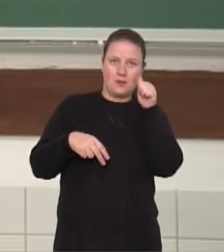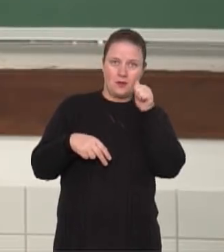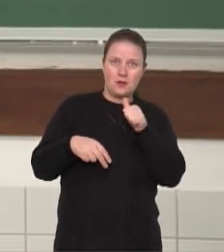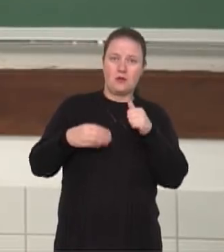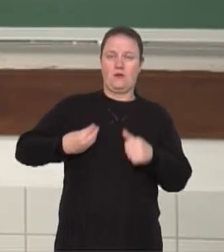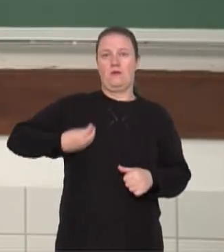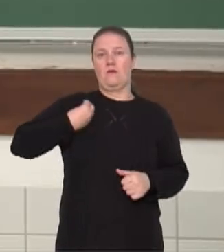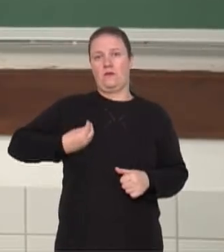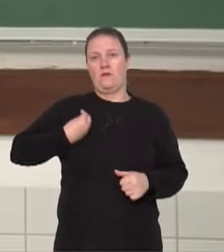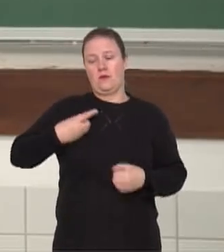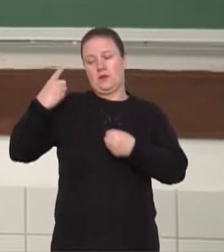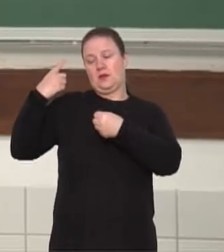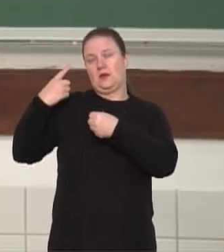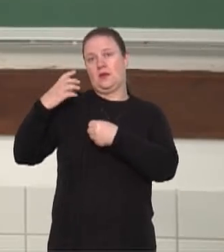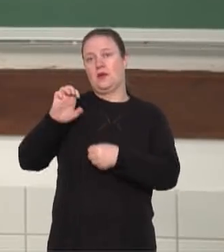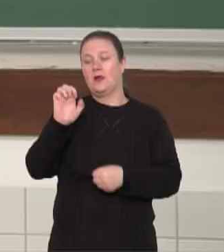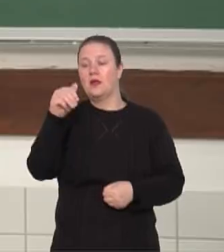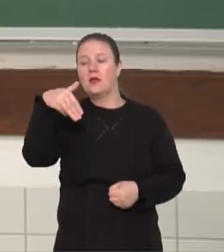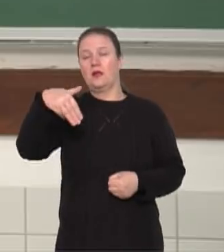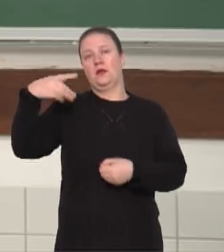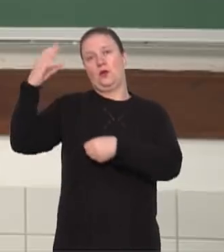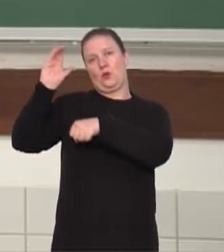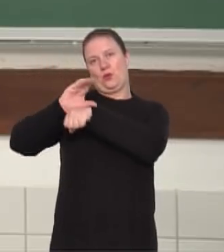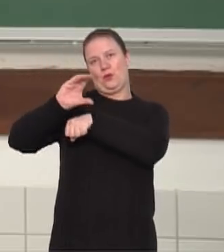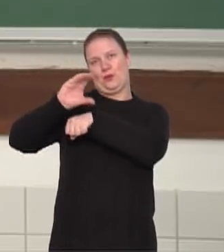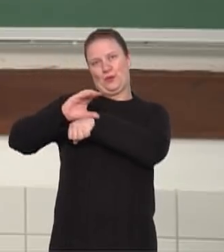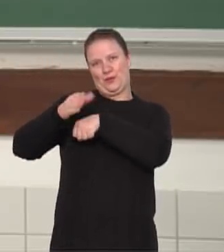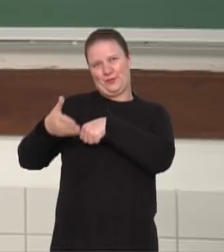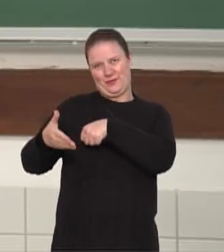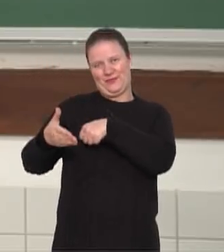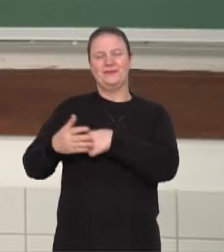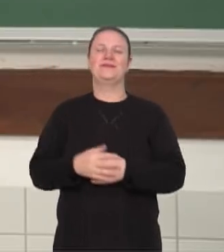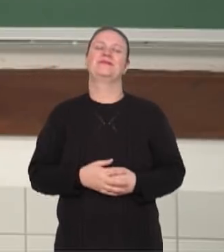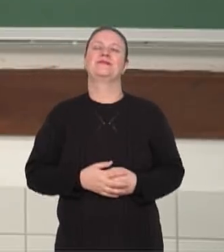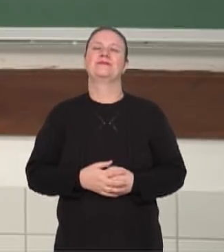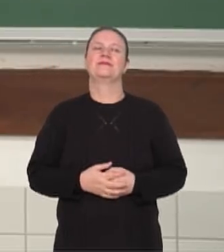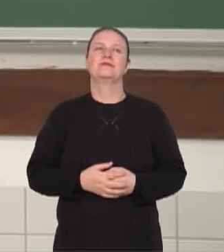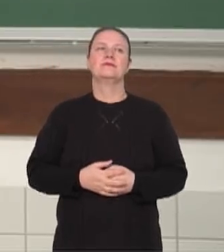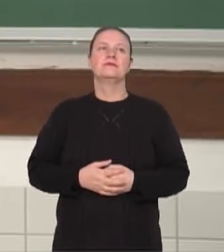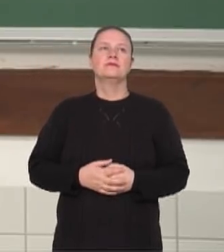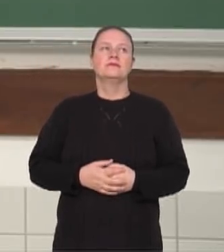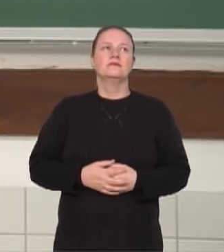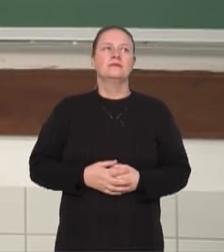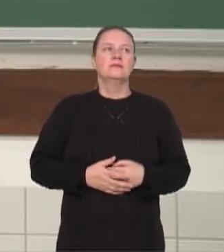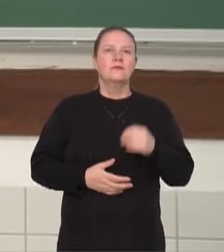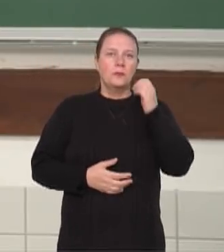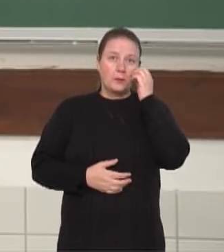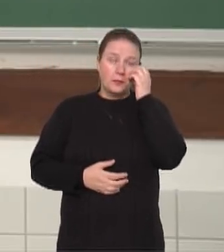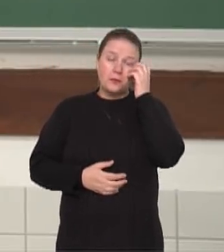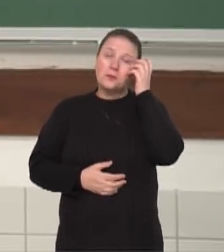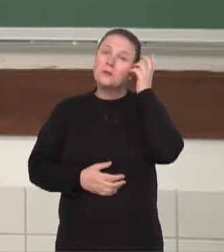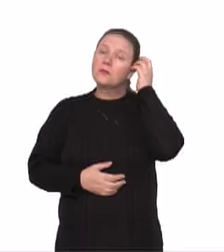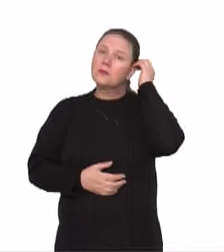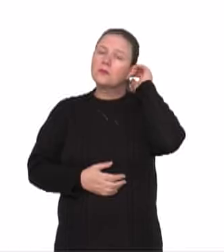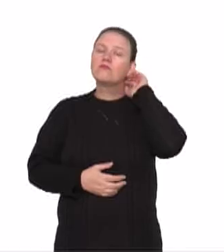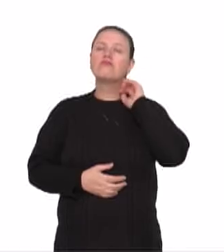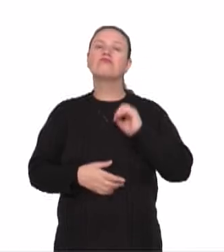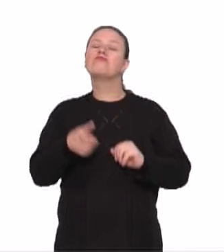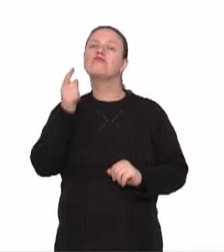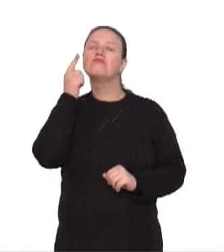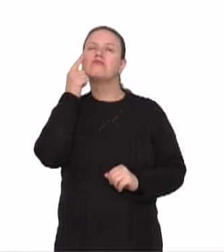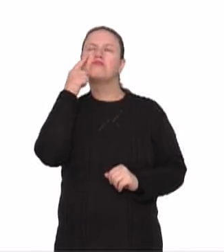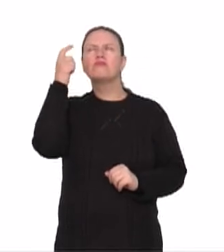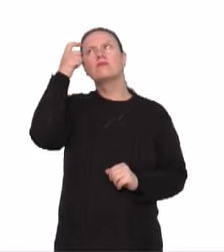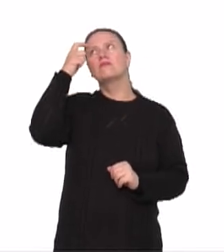ele pede preposição para complementar o sentido. E por aí vai. Então, aqui eu trouxe, só para a gente